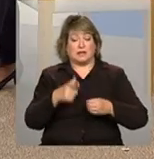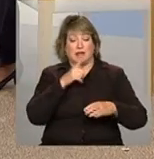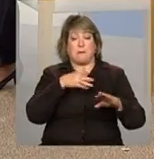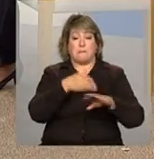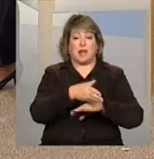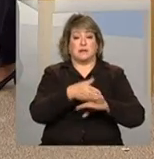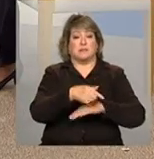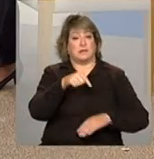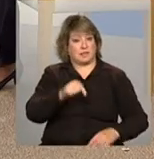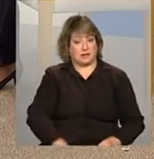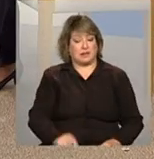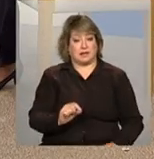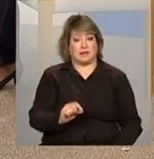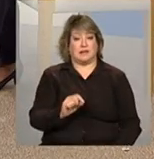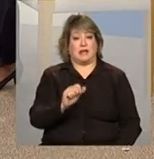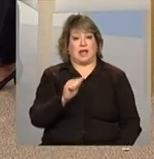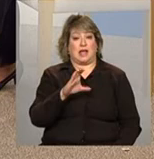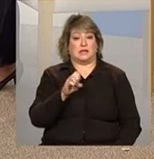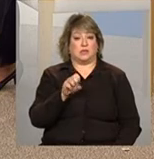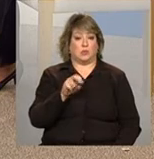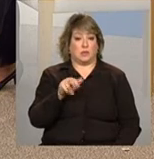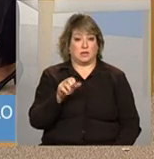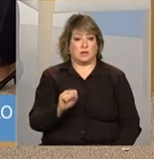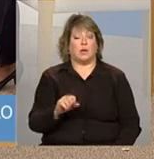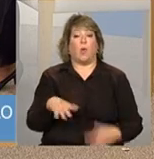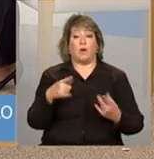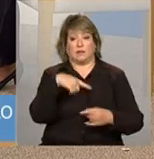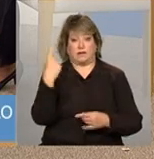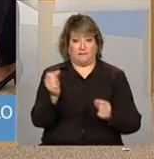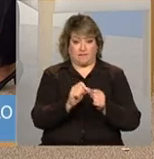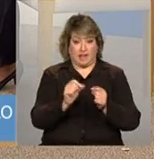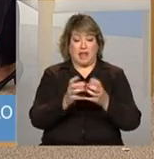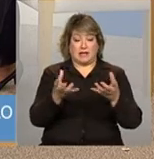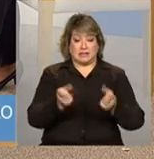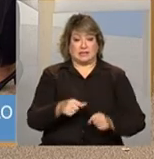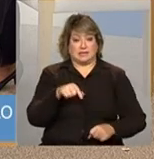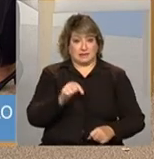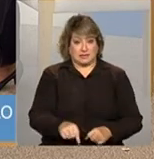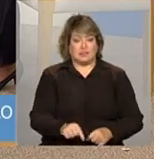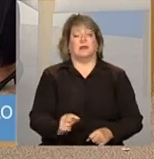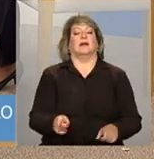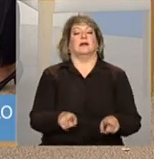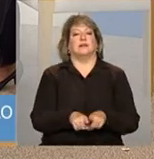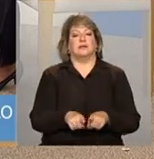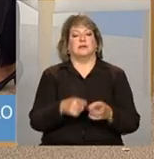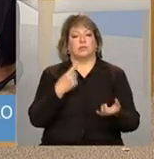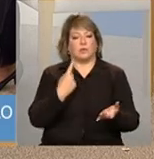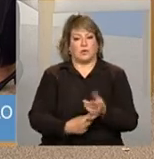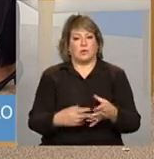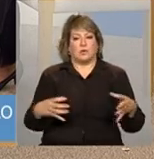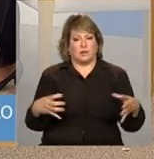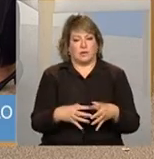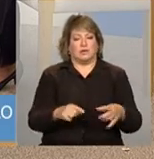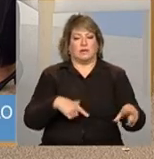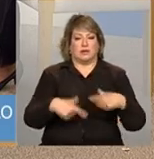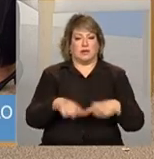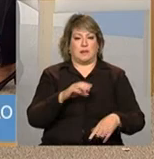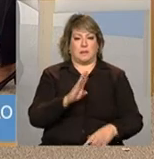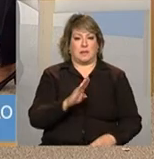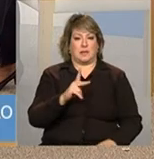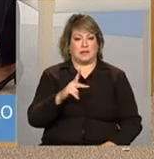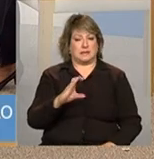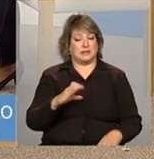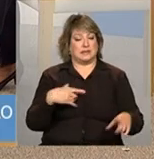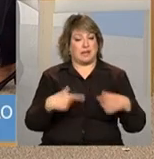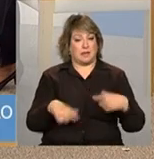em que eles fizeram o aceite ao Acessuas, eles também se comprometem a desenvolver as ações do BPC Trabalho, porque